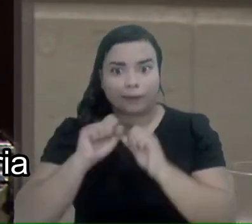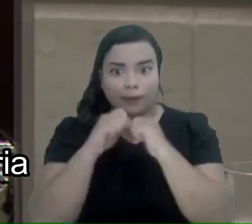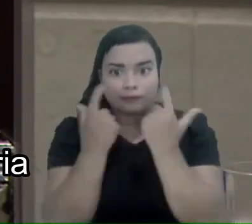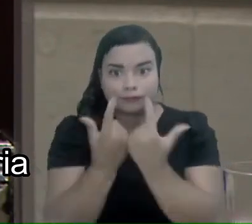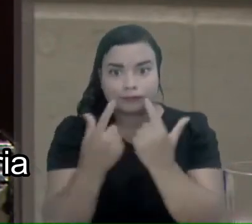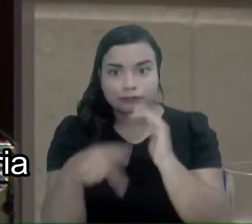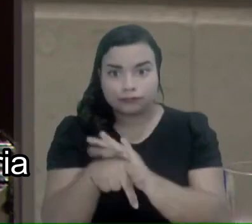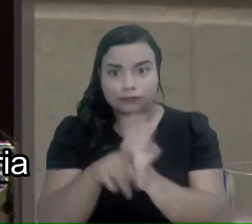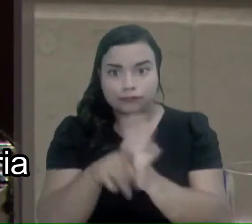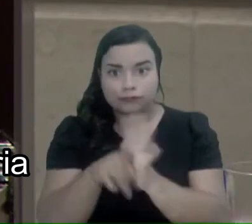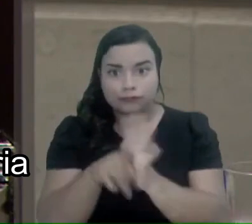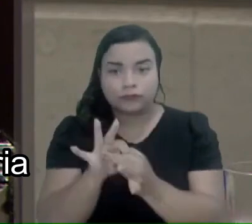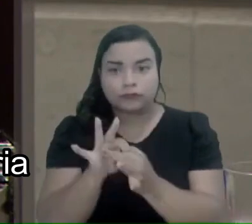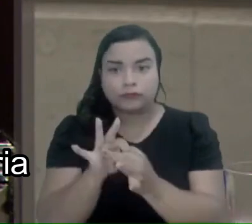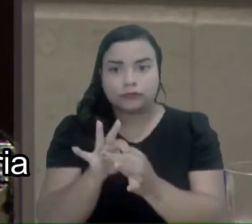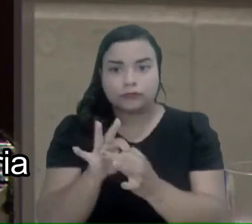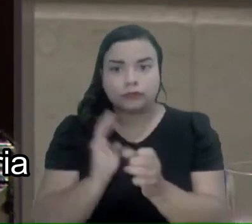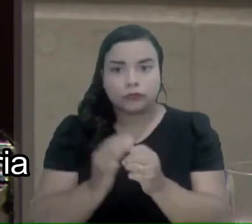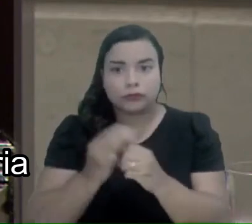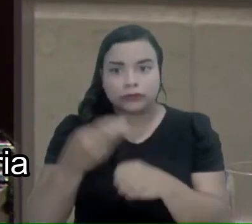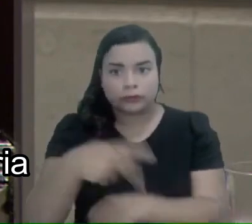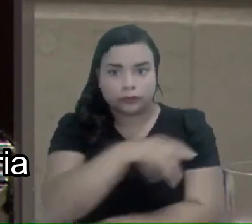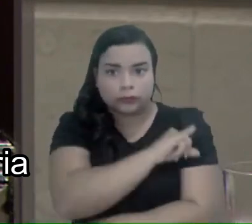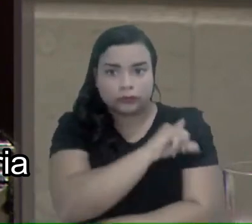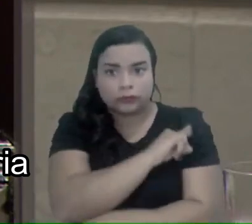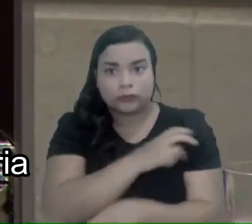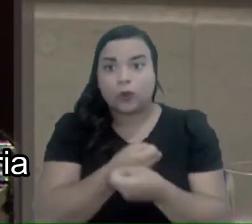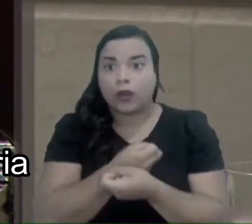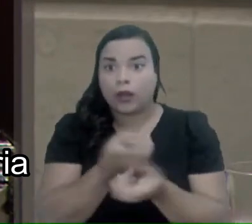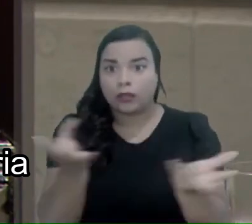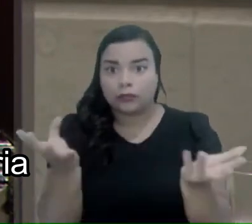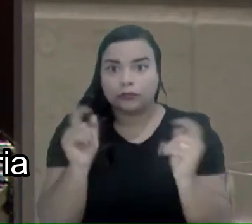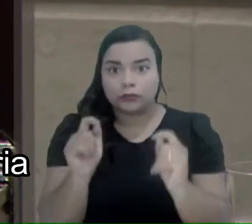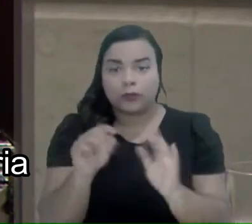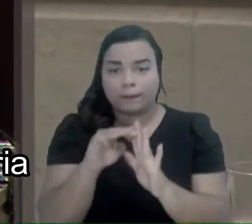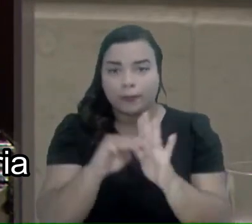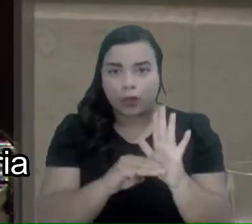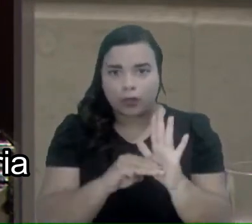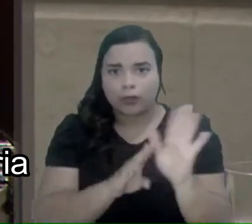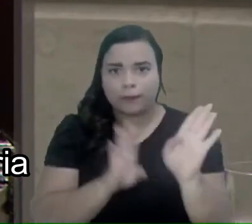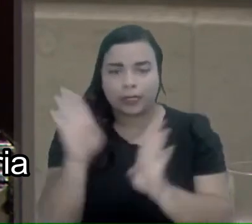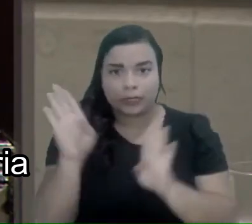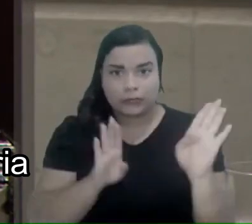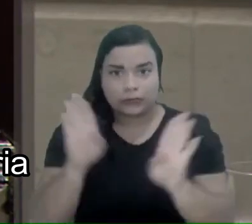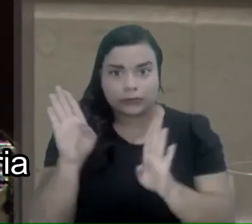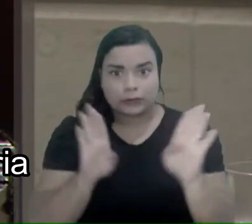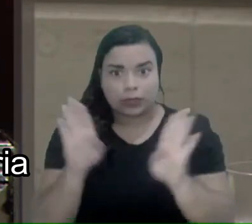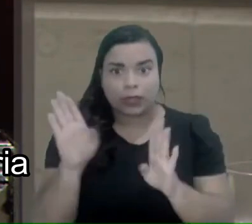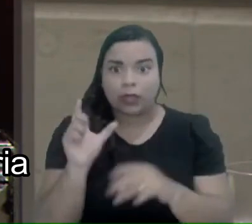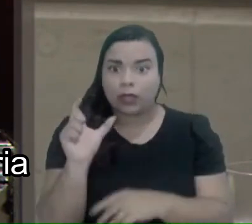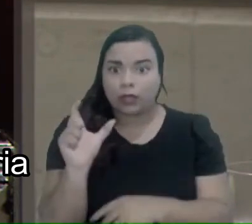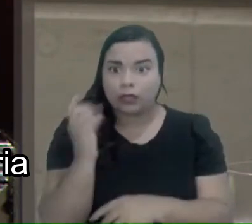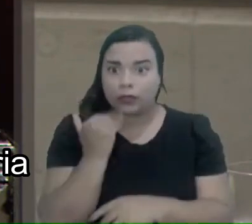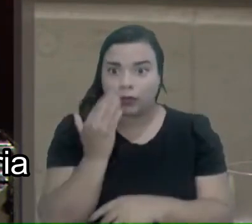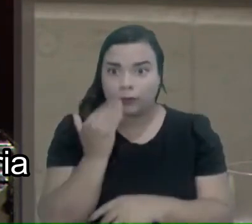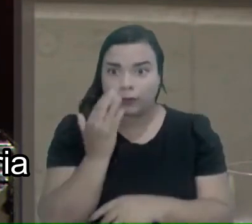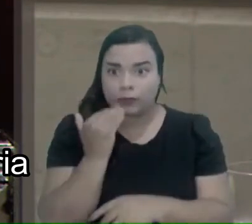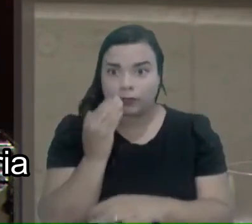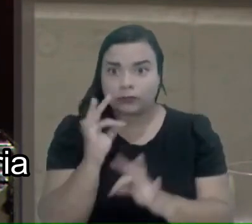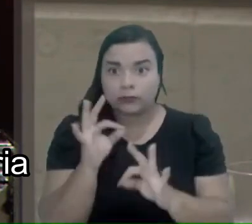incorporada pelo município. Lançamos um programa para licitação do cartão alimentação para todas as